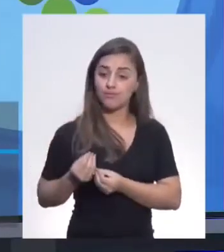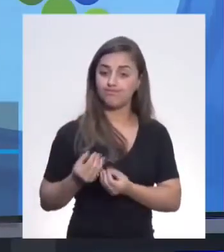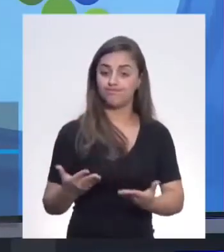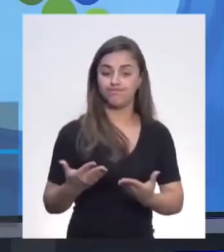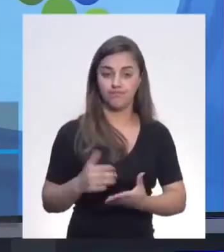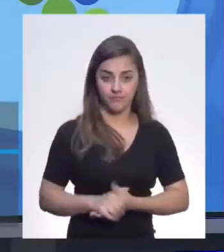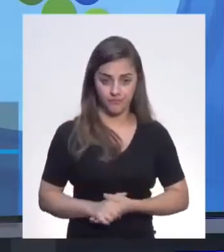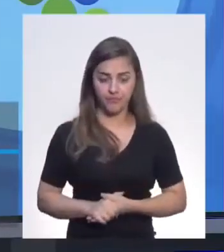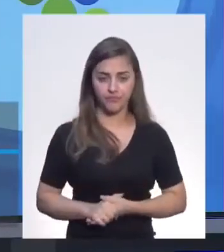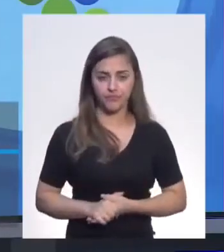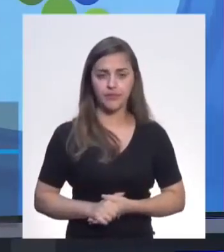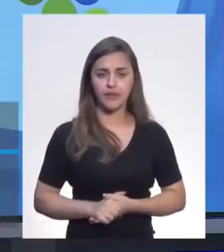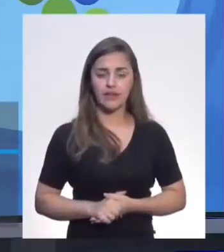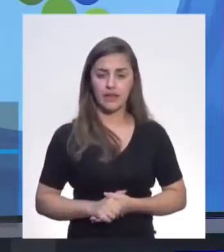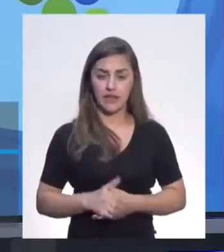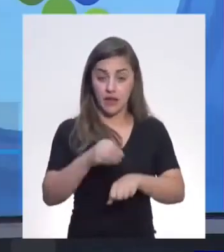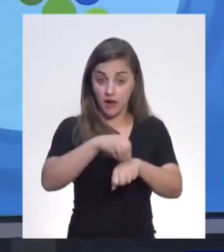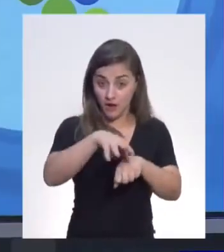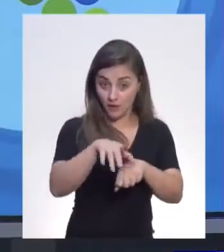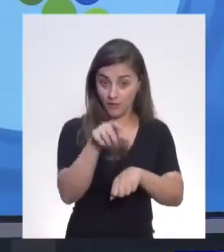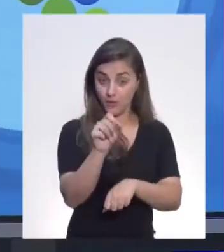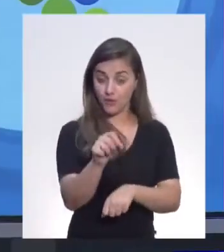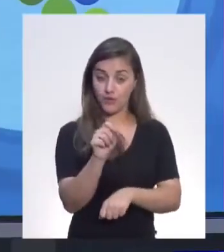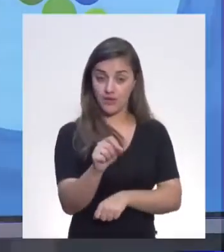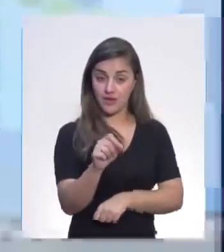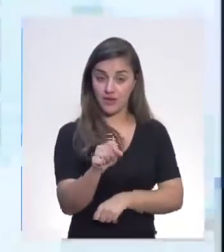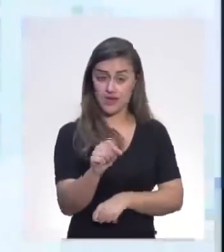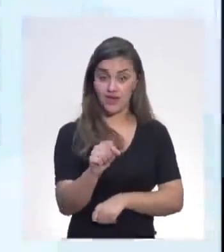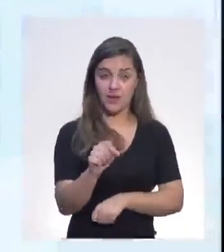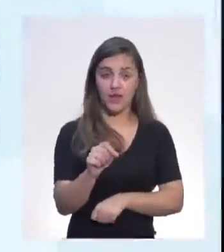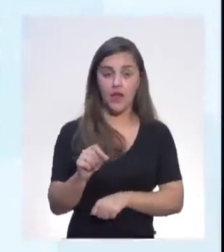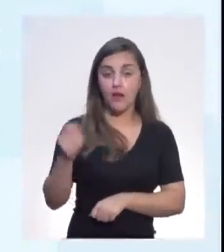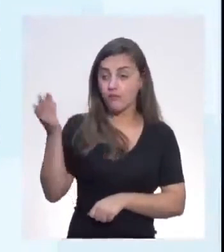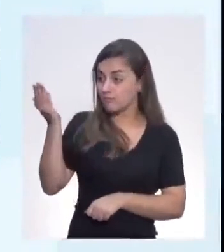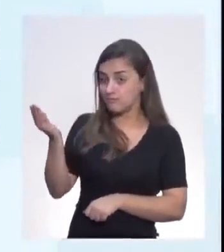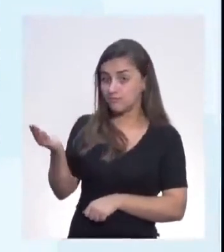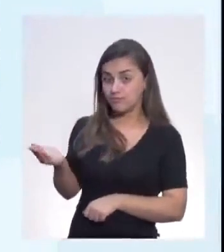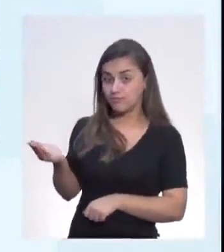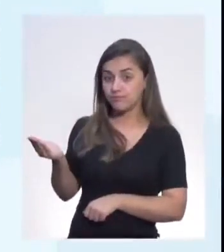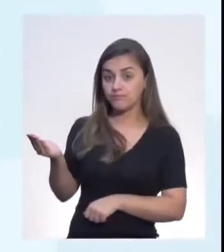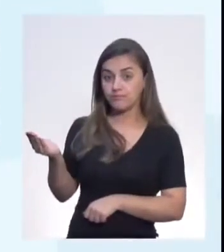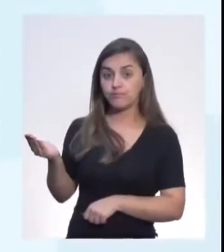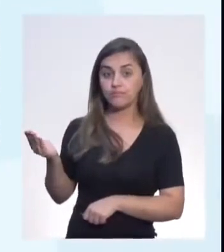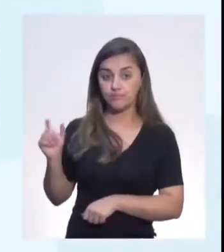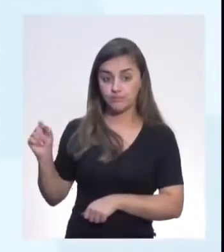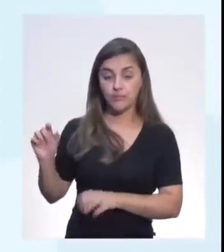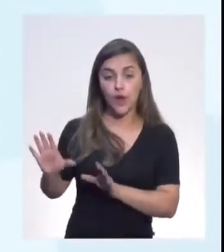de colocar para vocês. O Black Lives Matter, que é algo que tem aparecido muito, né,